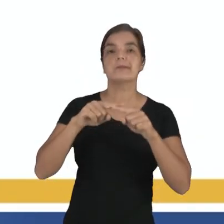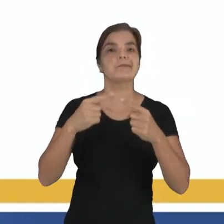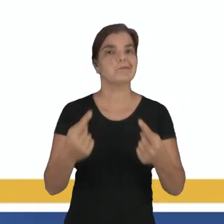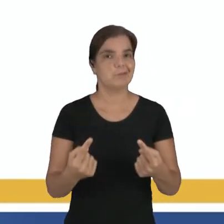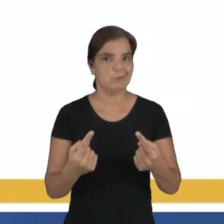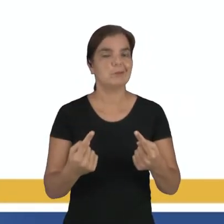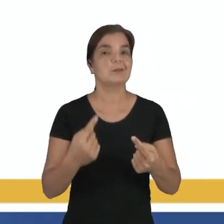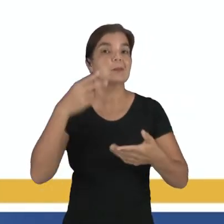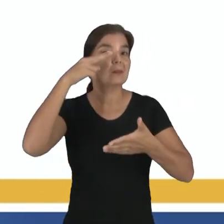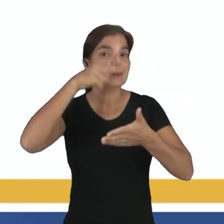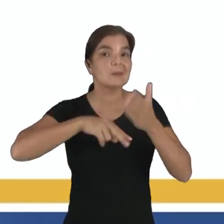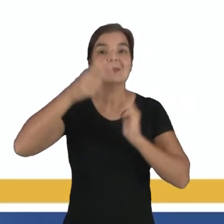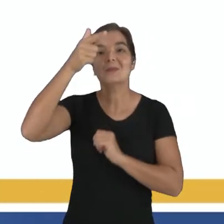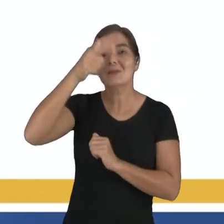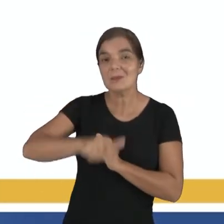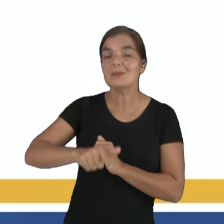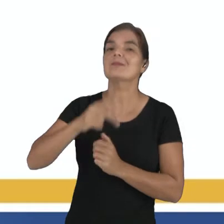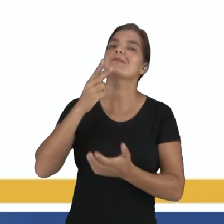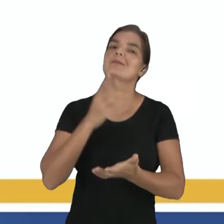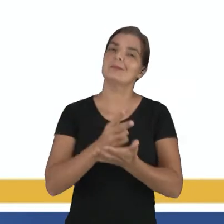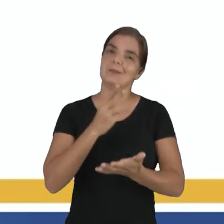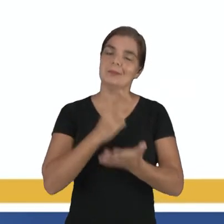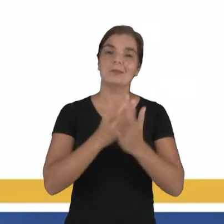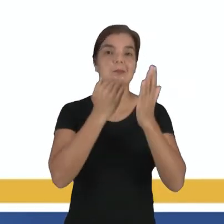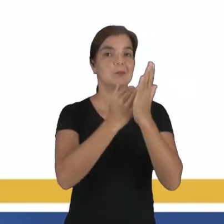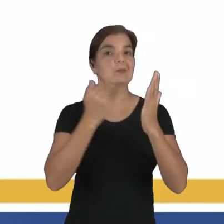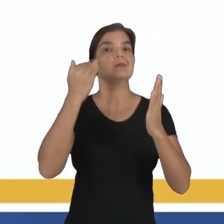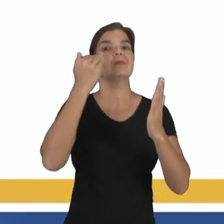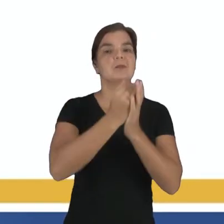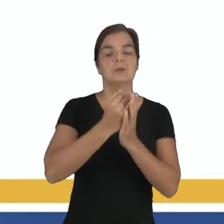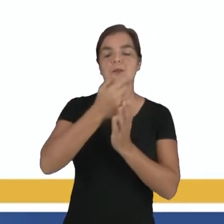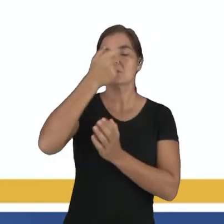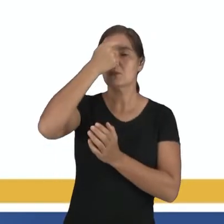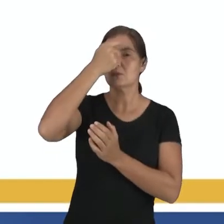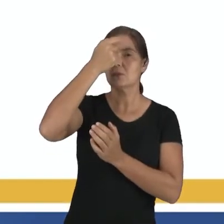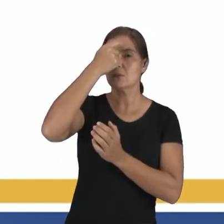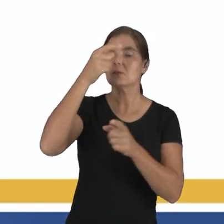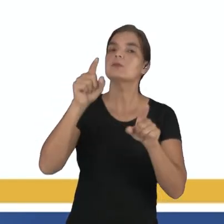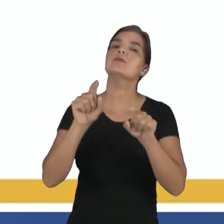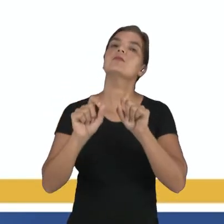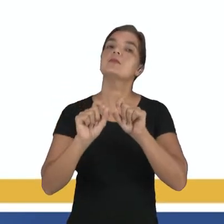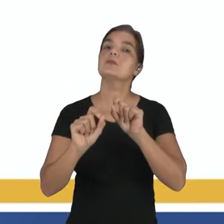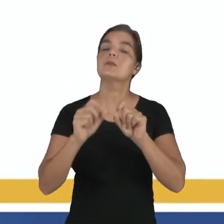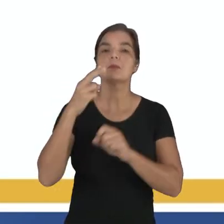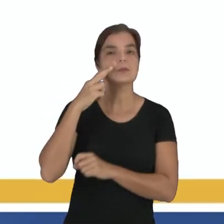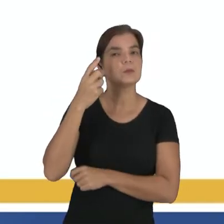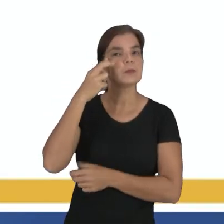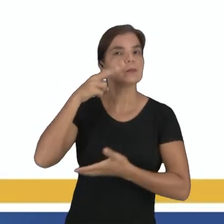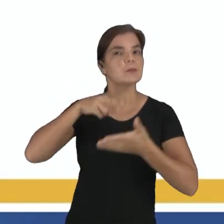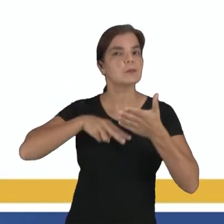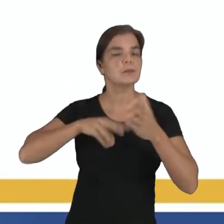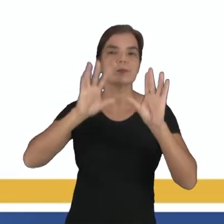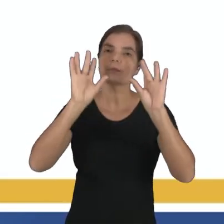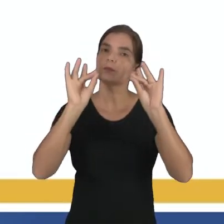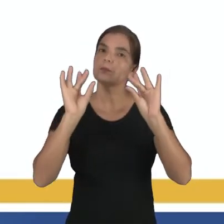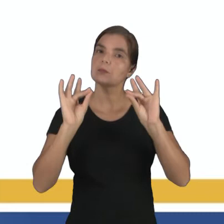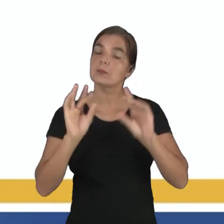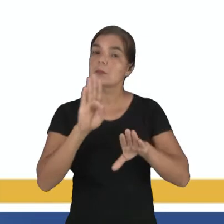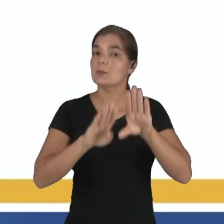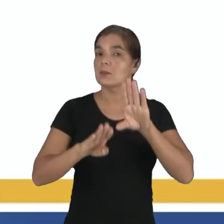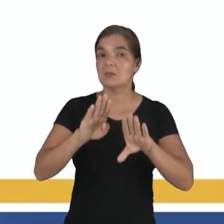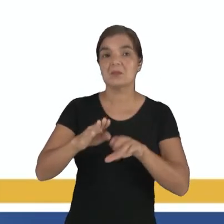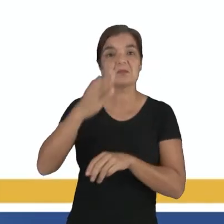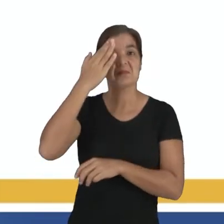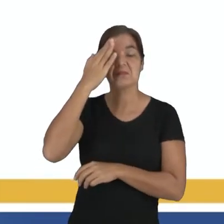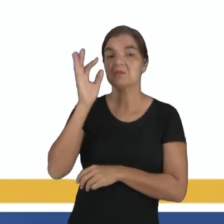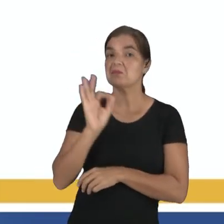bem, porém, uma releitura sempre vai ampliar a sua mente para observar aspectos que talvez você